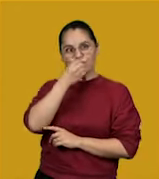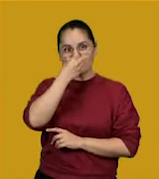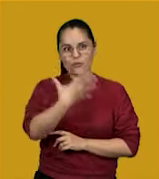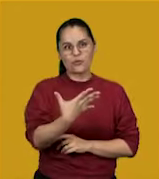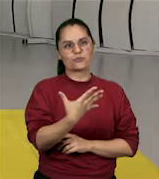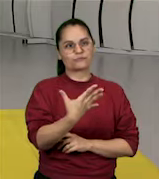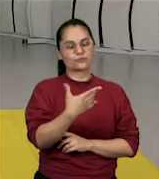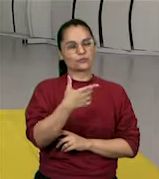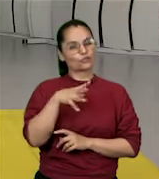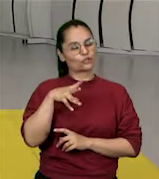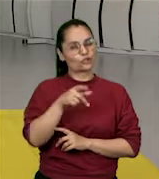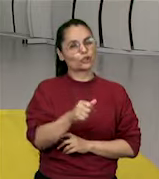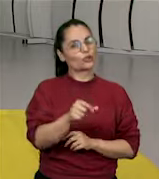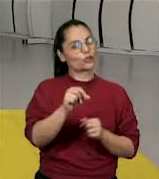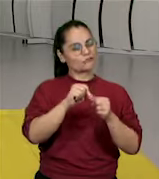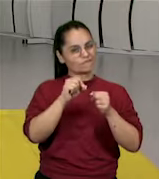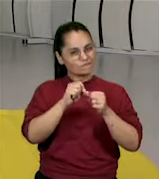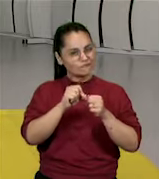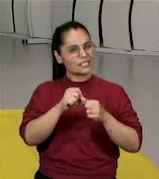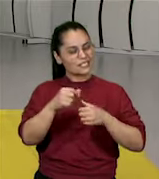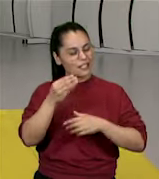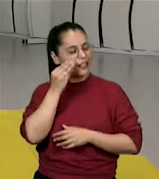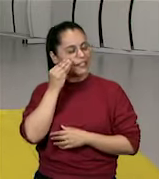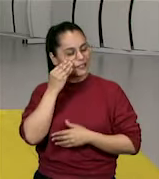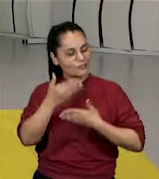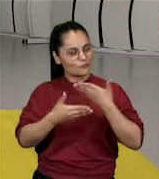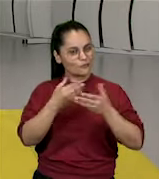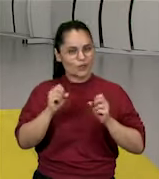resultado daquele produto que estamos assim então tentando